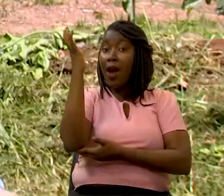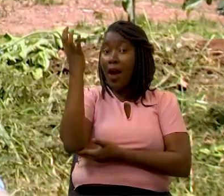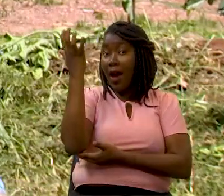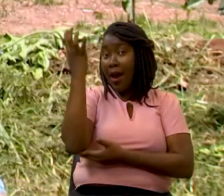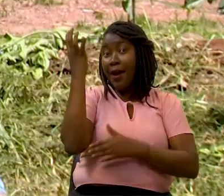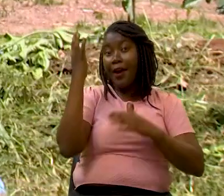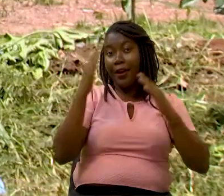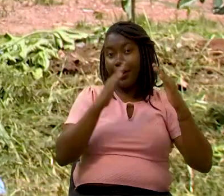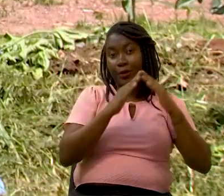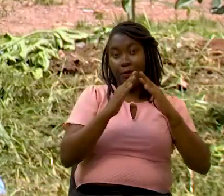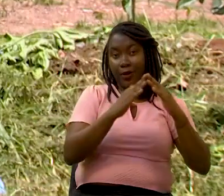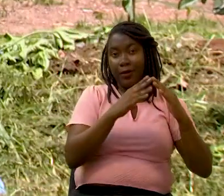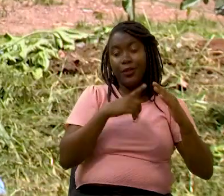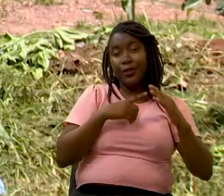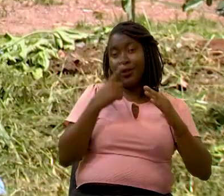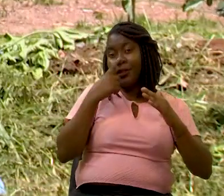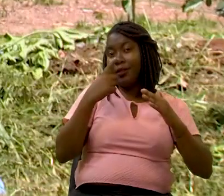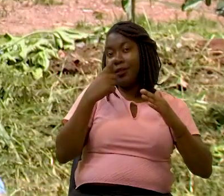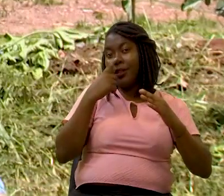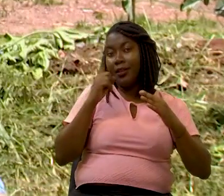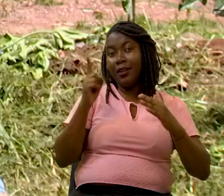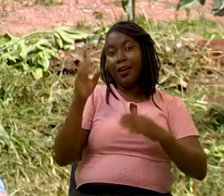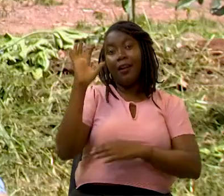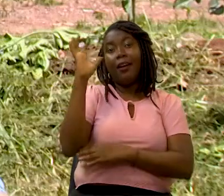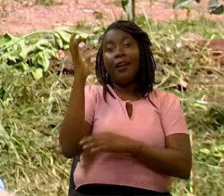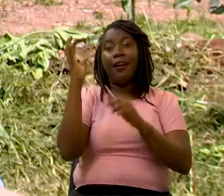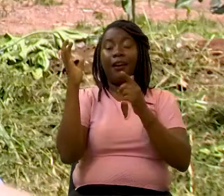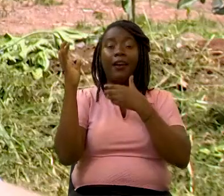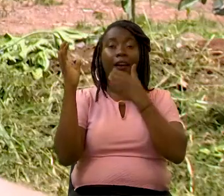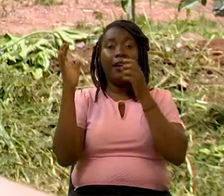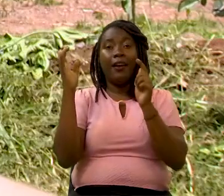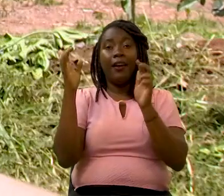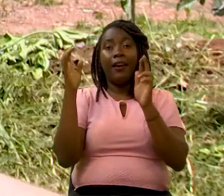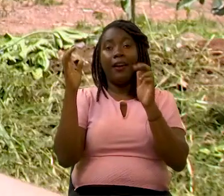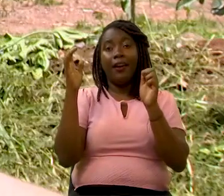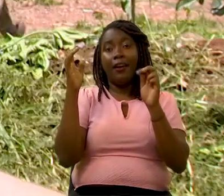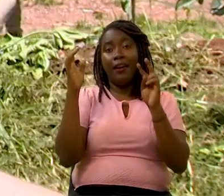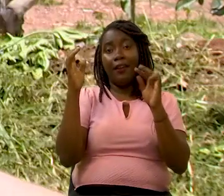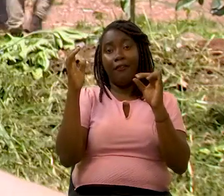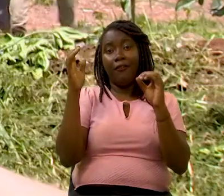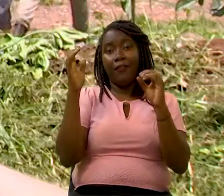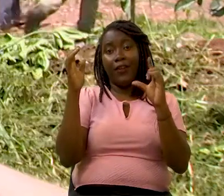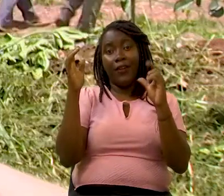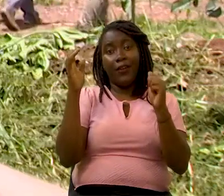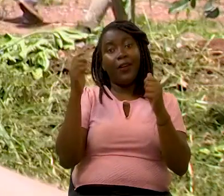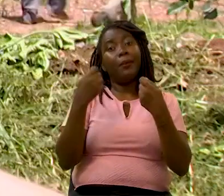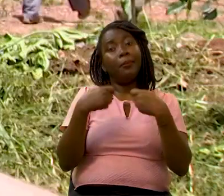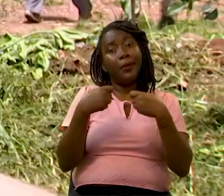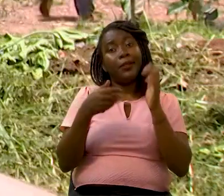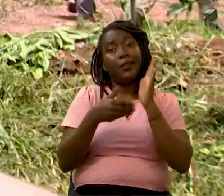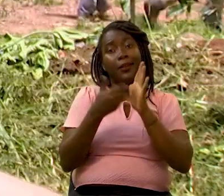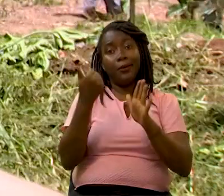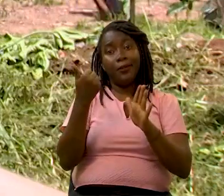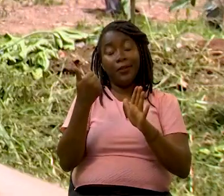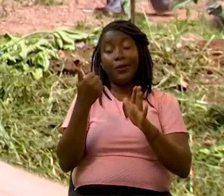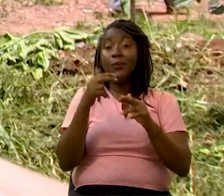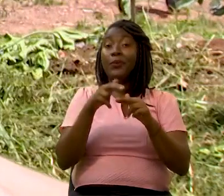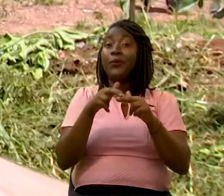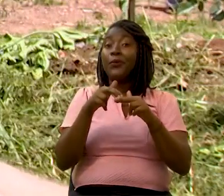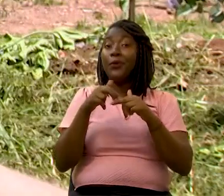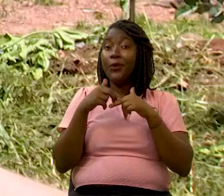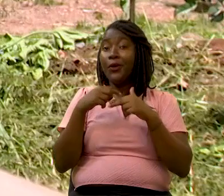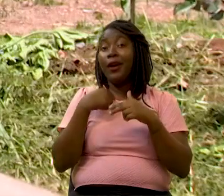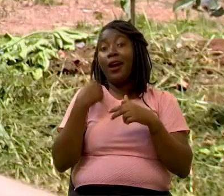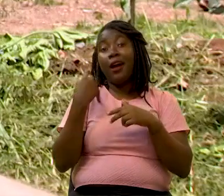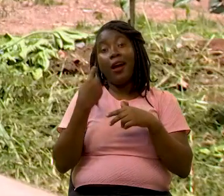dessas árvores, que uma das moradoras tinha um vínculo afetivo já, era um pé de graviola que ela tinha em frente à casa dela e que precisou ser removido. E aí,